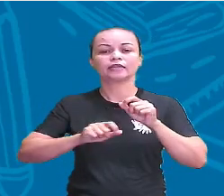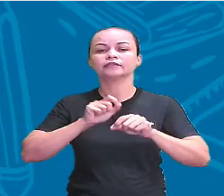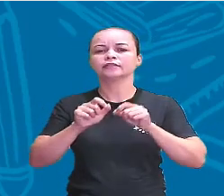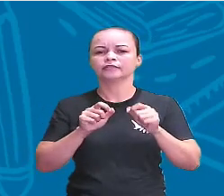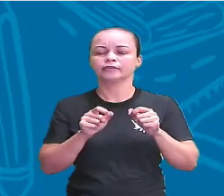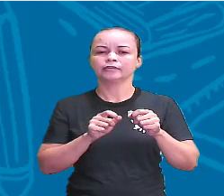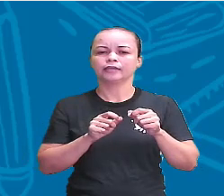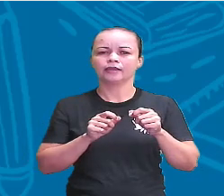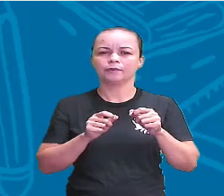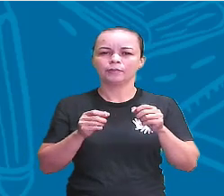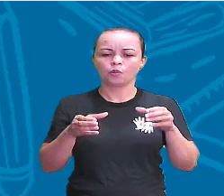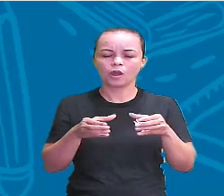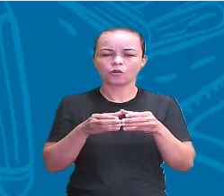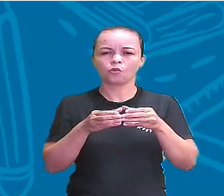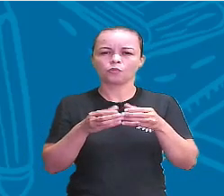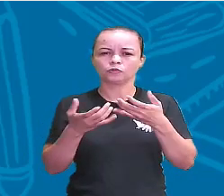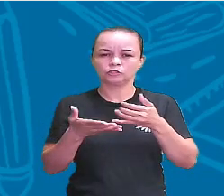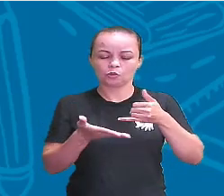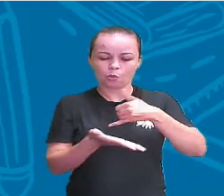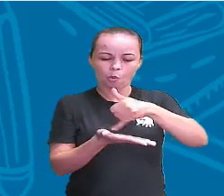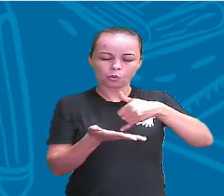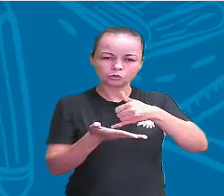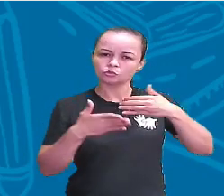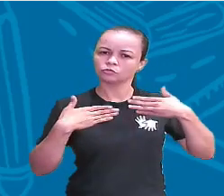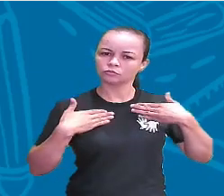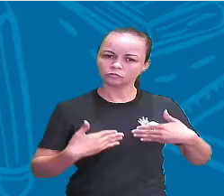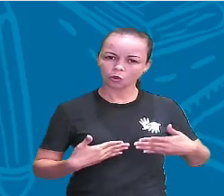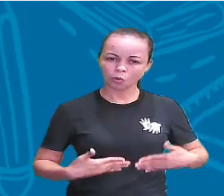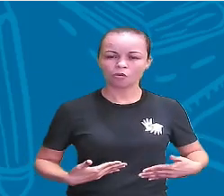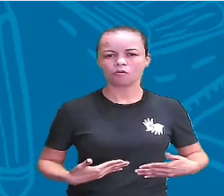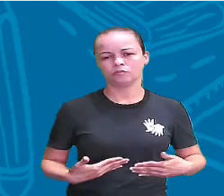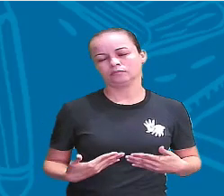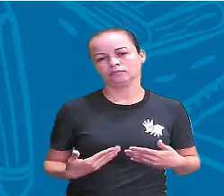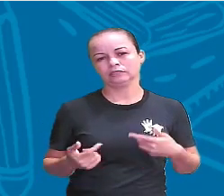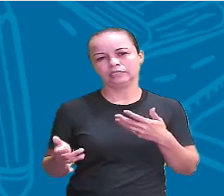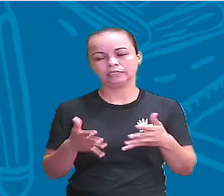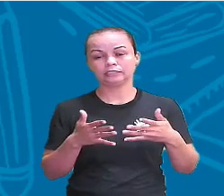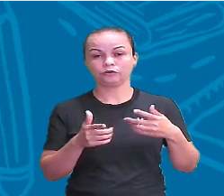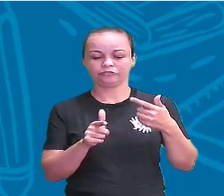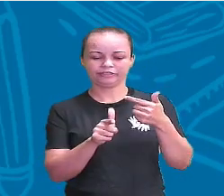acúmulo excessivo de gordura corporal, né, que vai estar trazendo